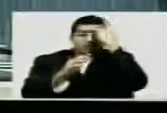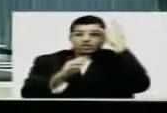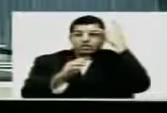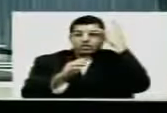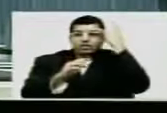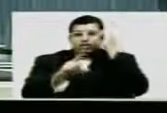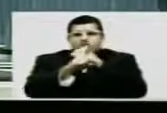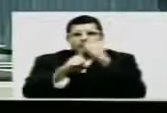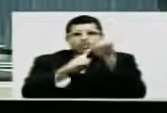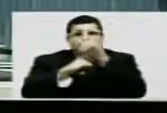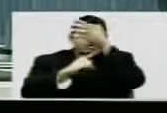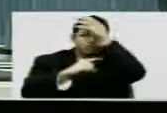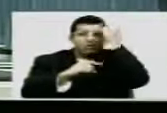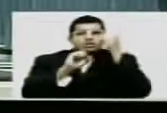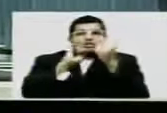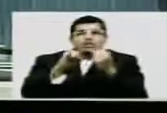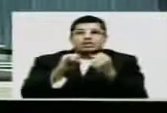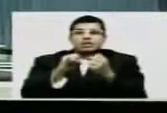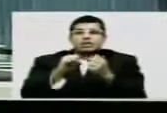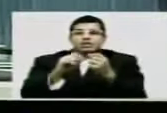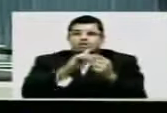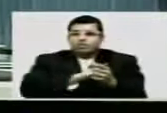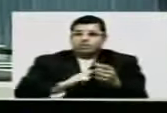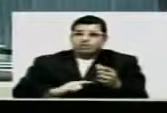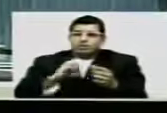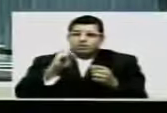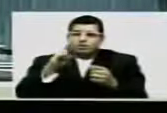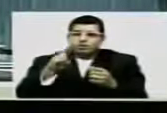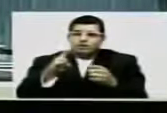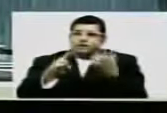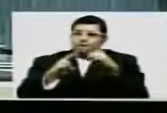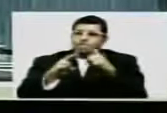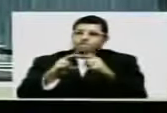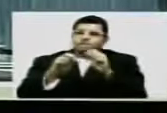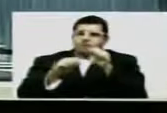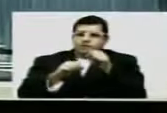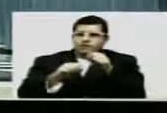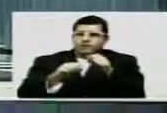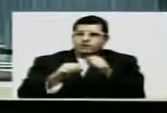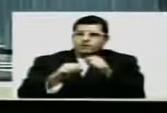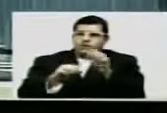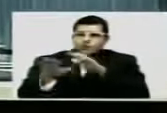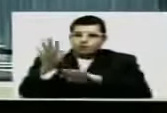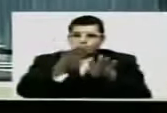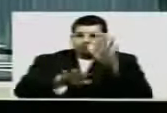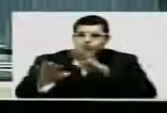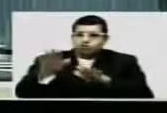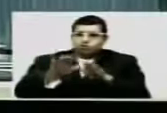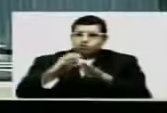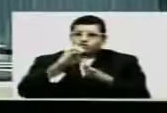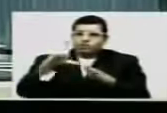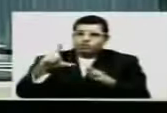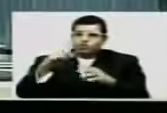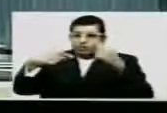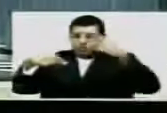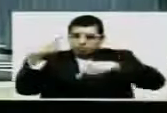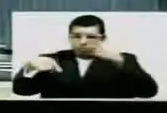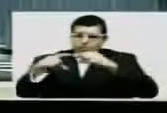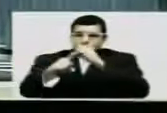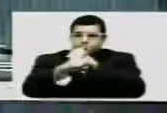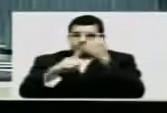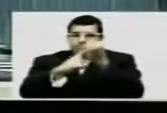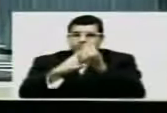estado do Amazonas? Será que o governador Omar Aziz não deveria mobilizar a classe política e